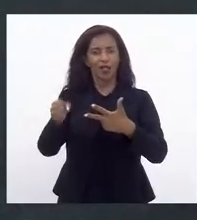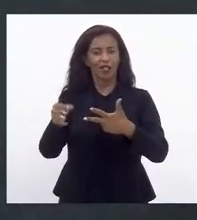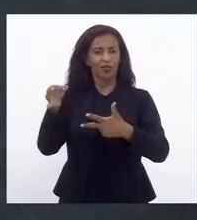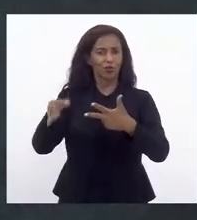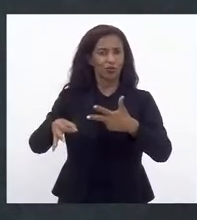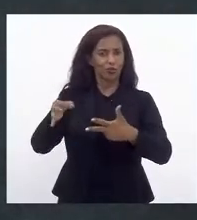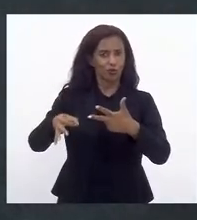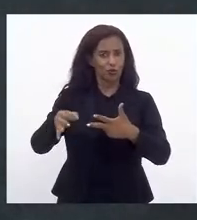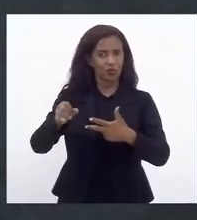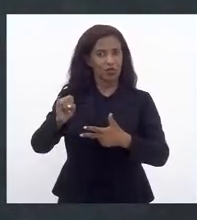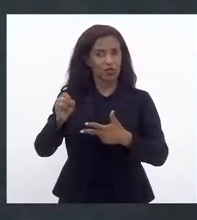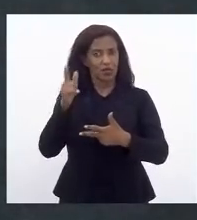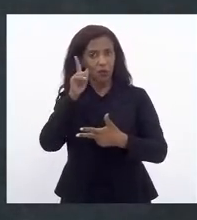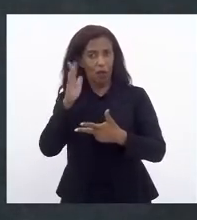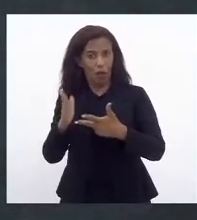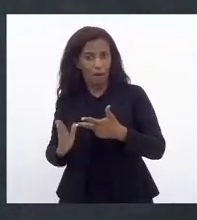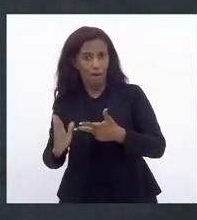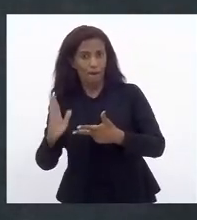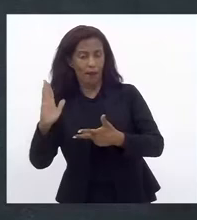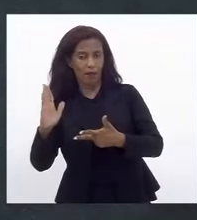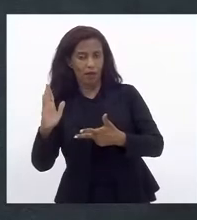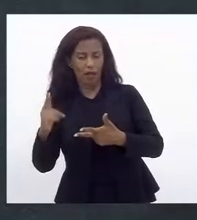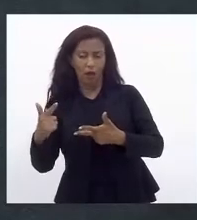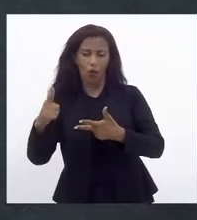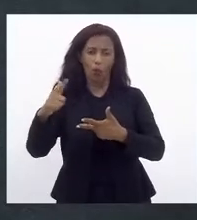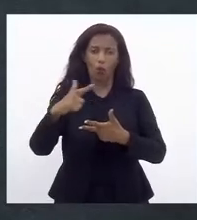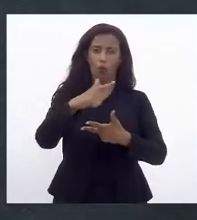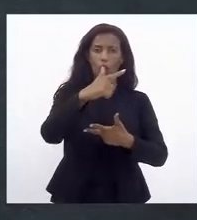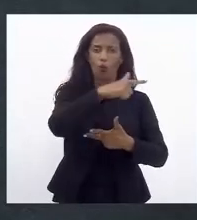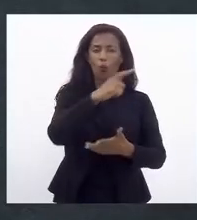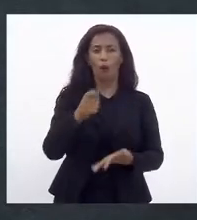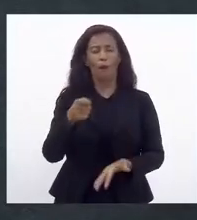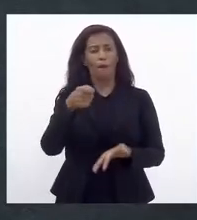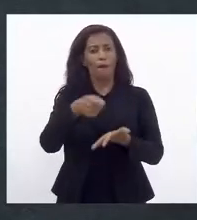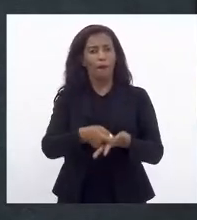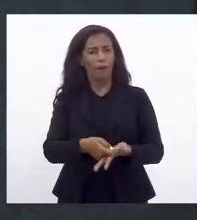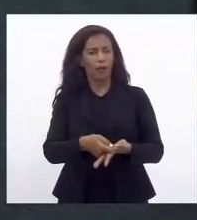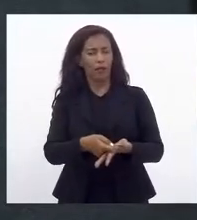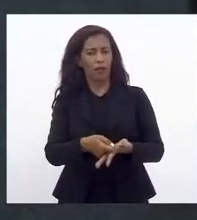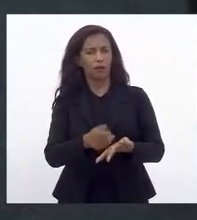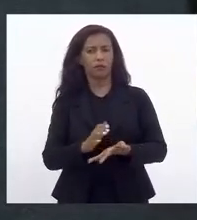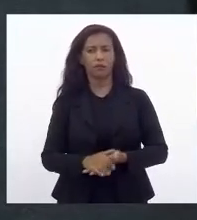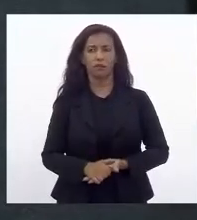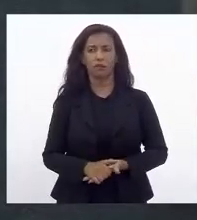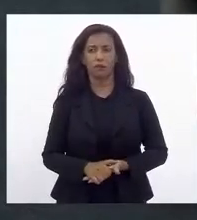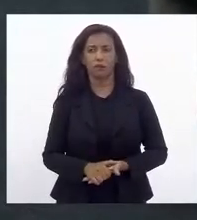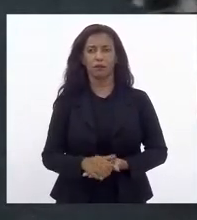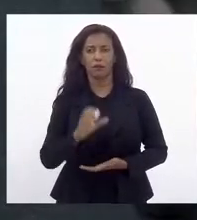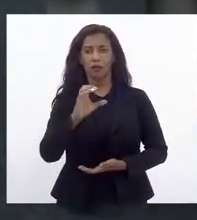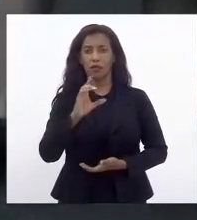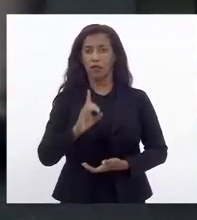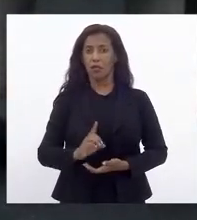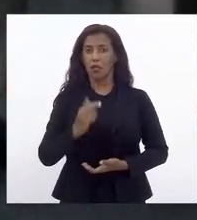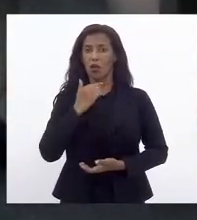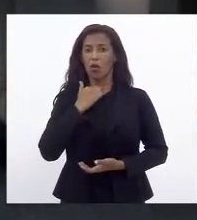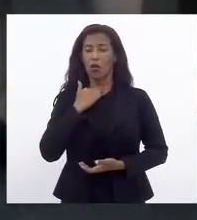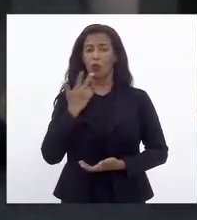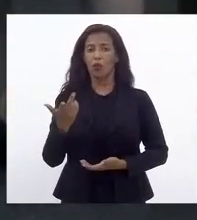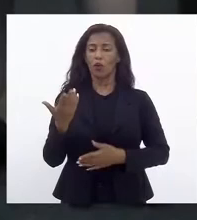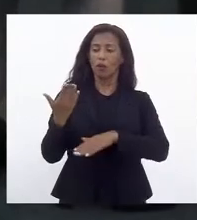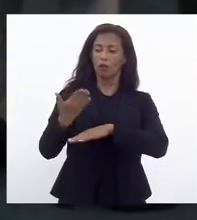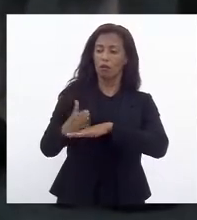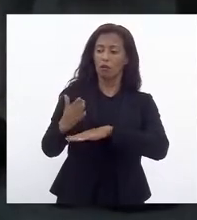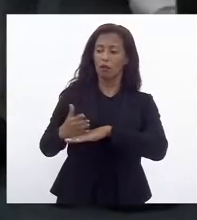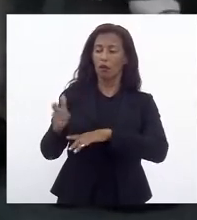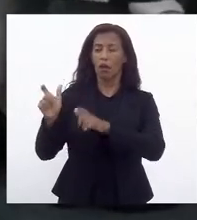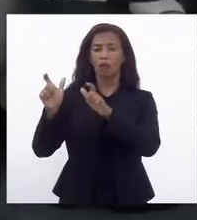Judiciário, cessa qualquer outra penalidade para o cidadão não poder exercer